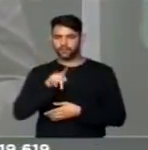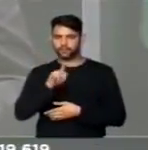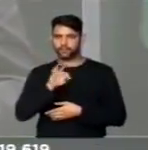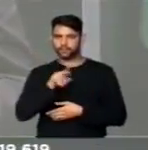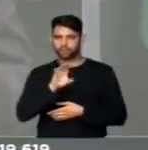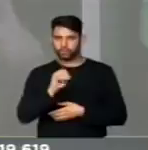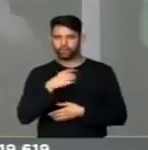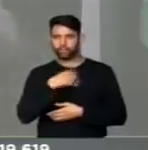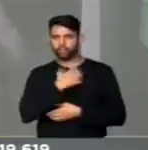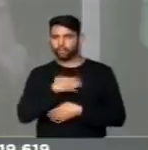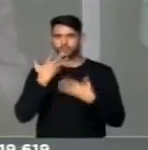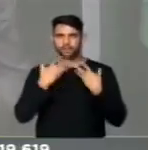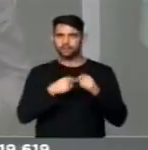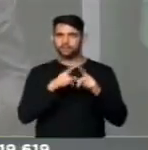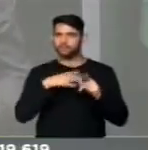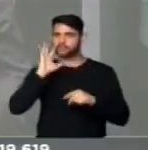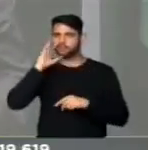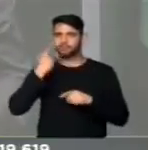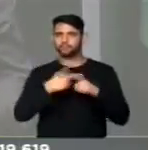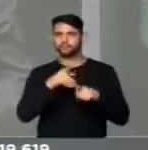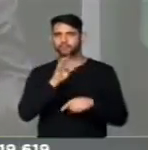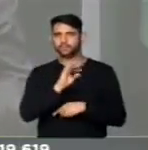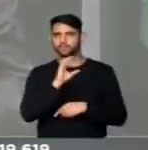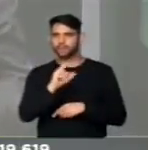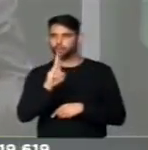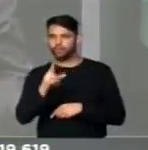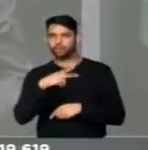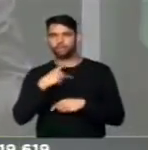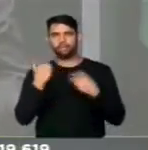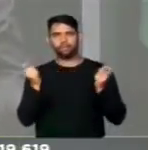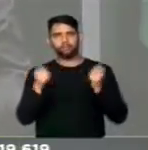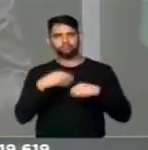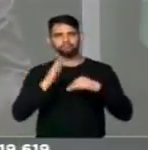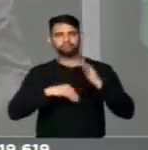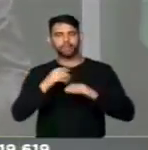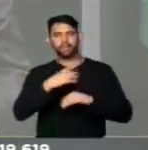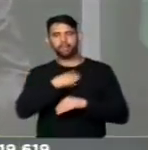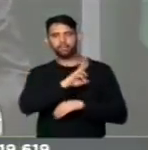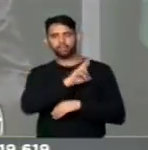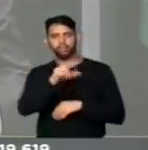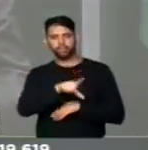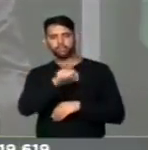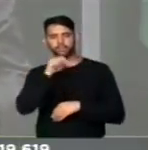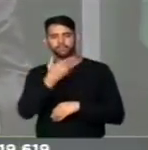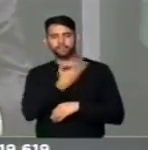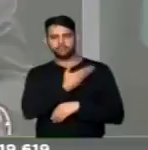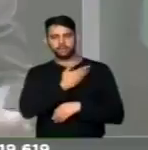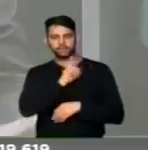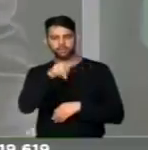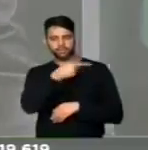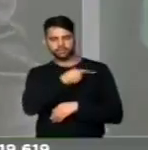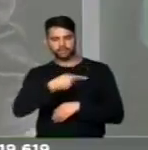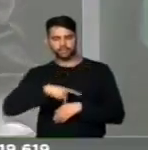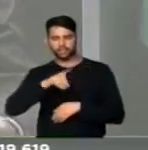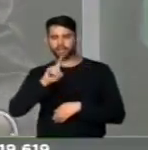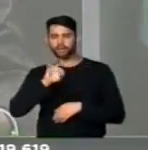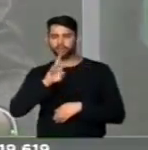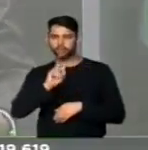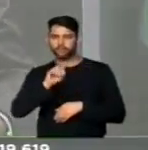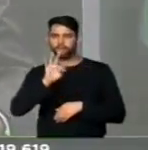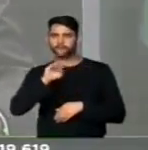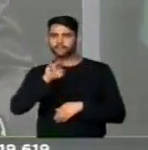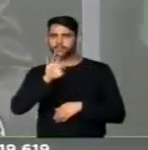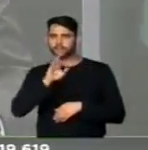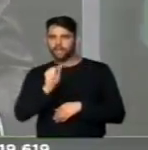Peixoto, inconformado com a decisão do TCU, que considerou ilegal a nomeação de parente do ex-presidente Deodoro da